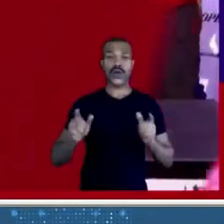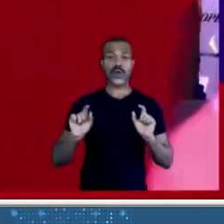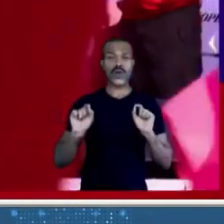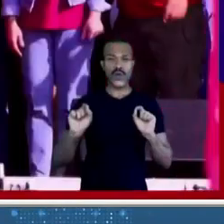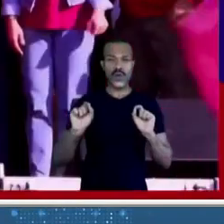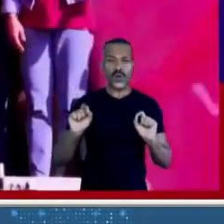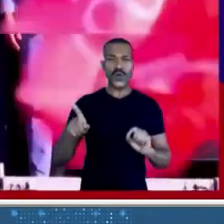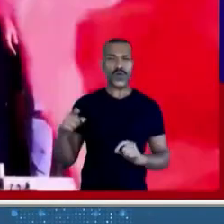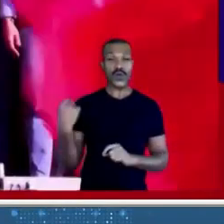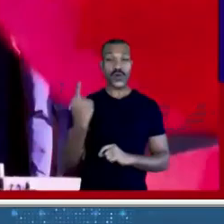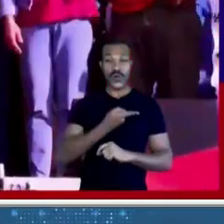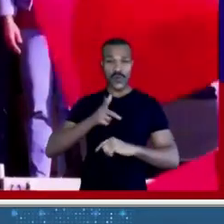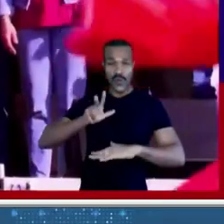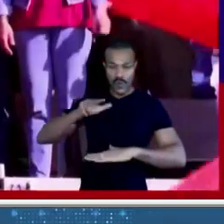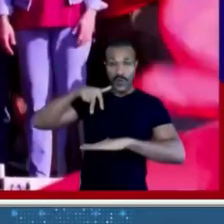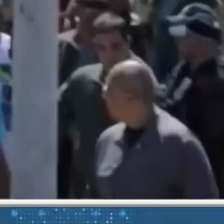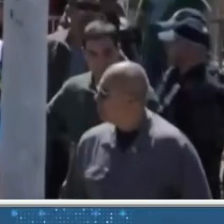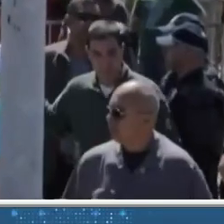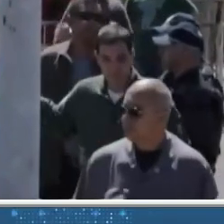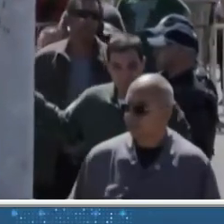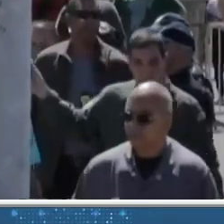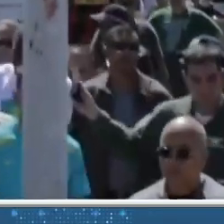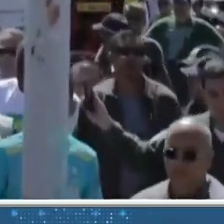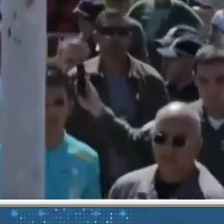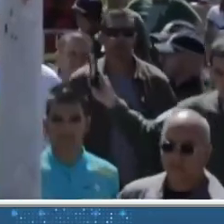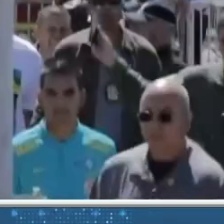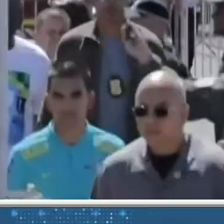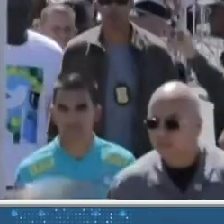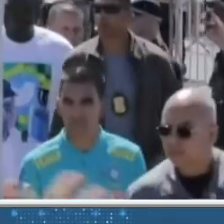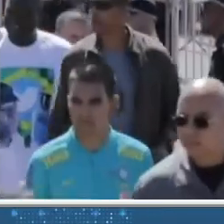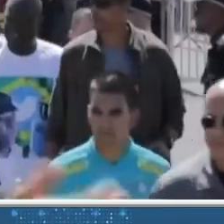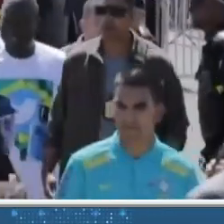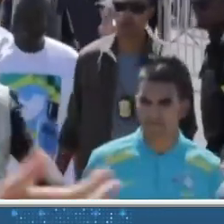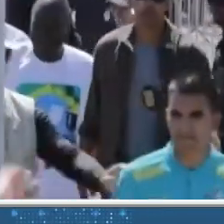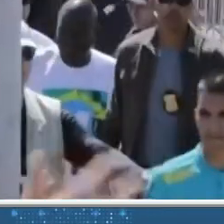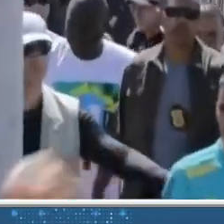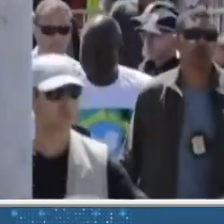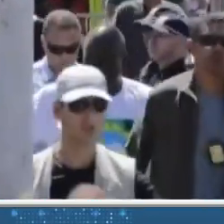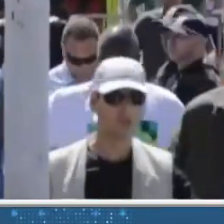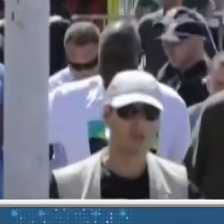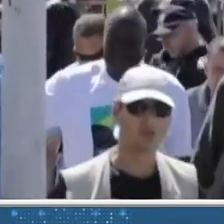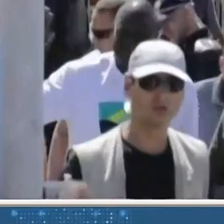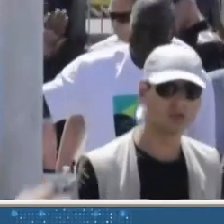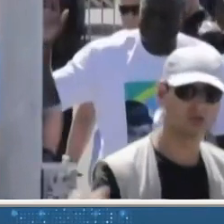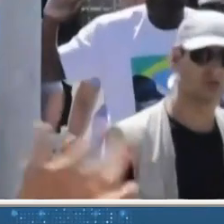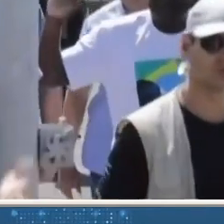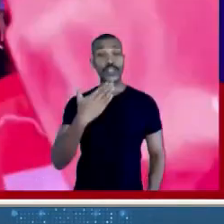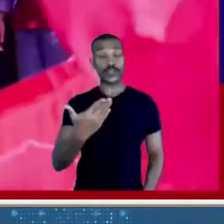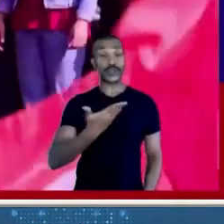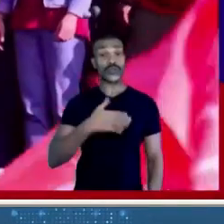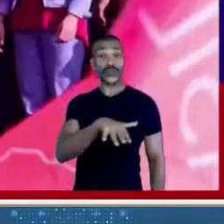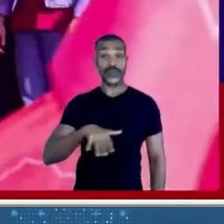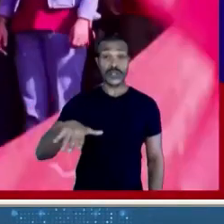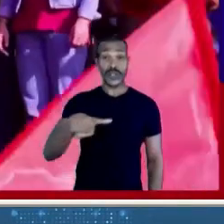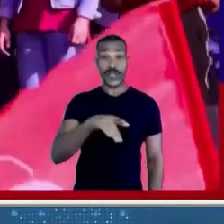para colocar as ações que os candidatos estão propondo. Então, vejam, o presidente Bolsonaro tem hoje uma estrutura de campanha muito forte,